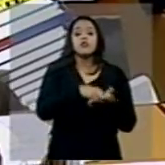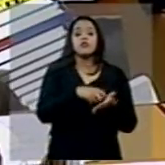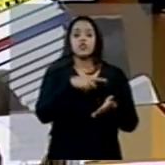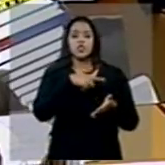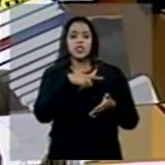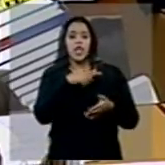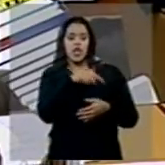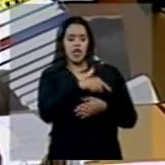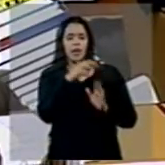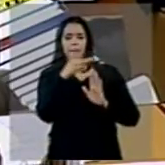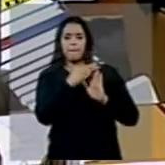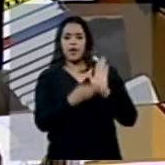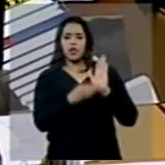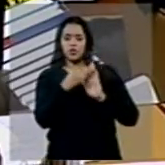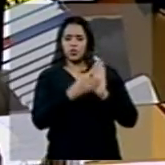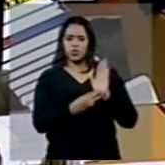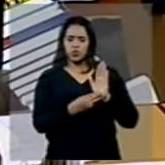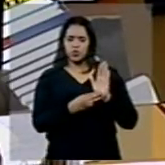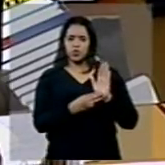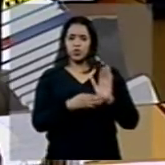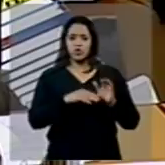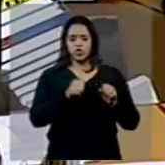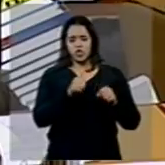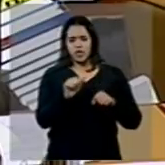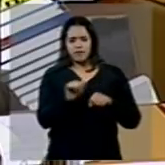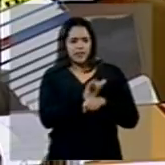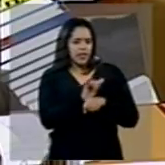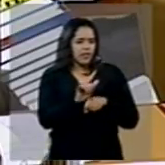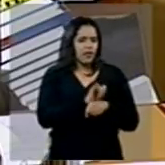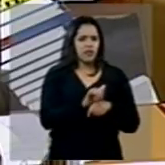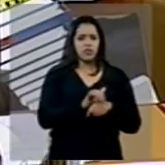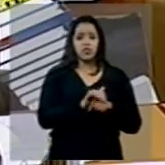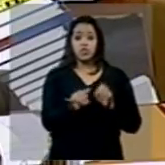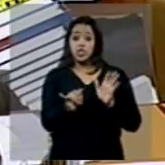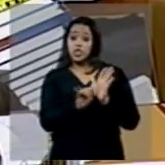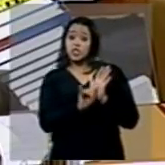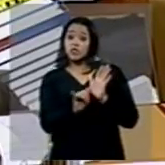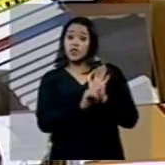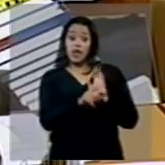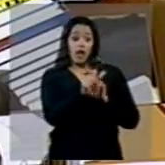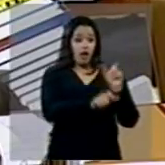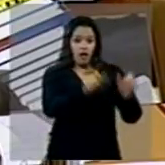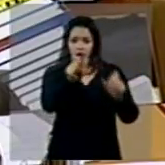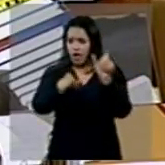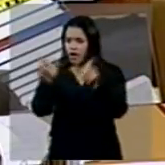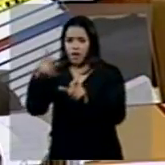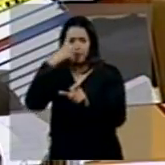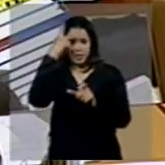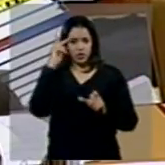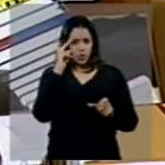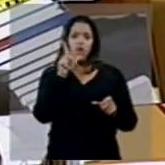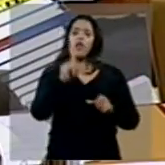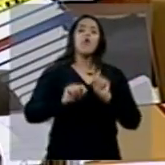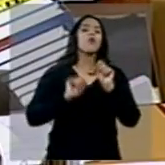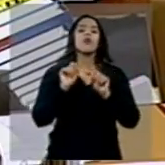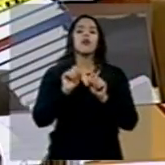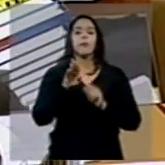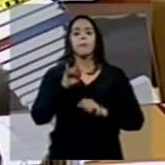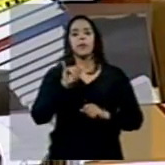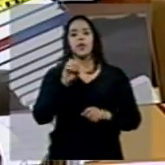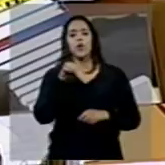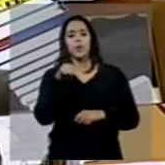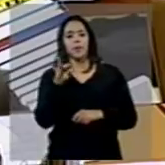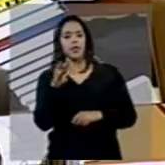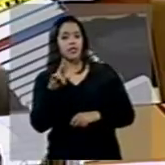método avançado de identificação do eleitor, que é a biometria.